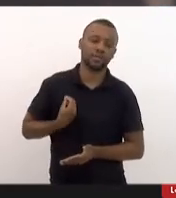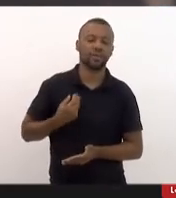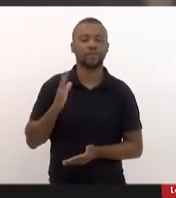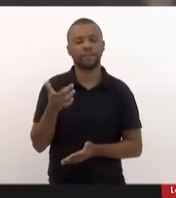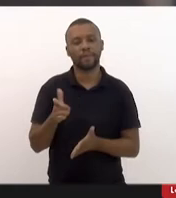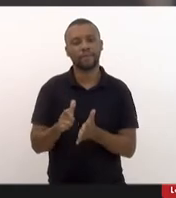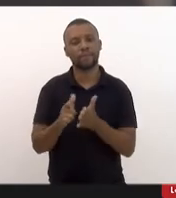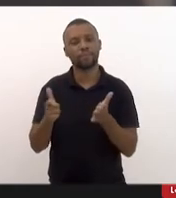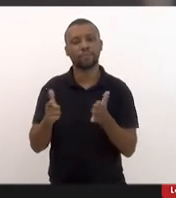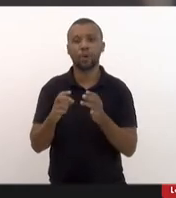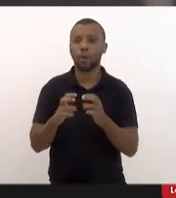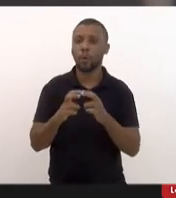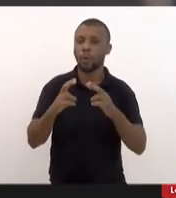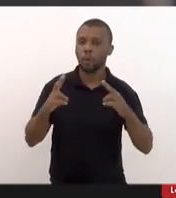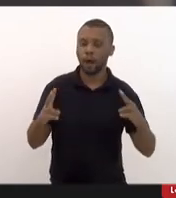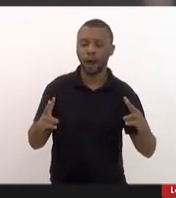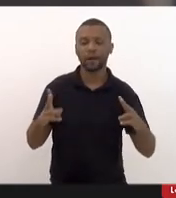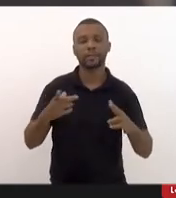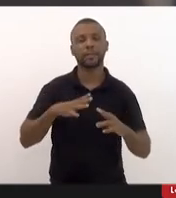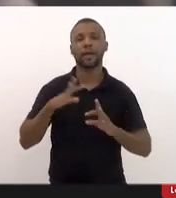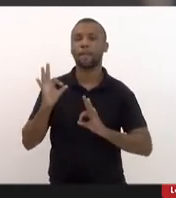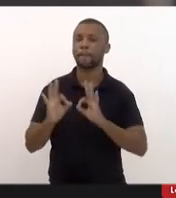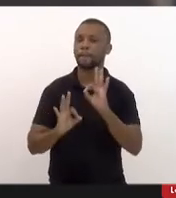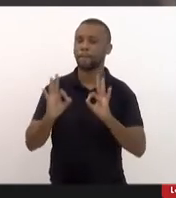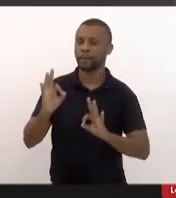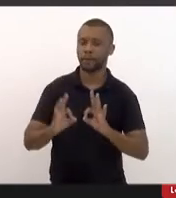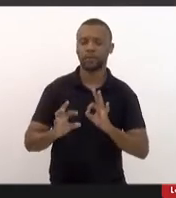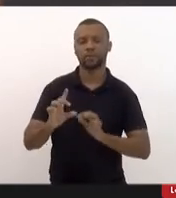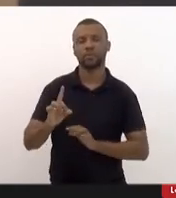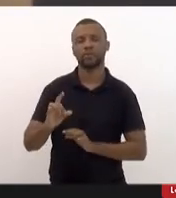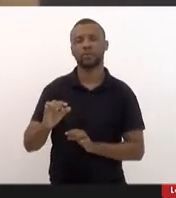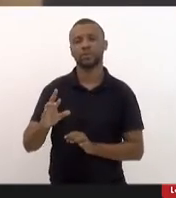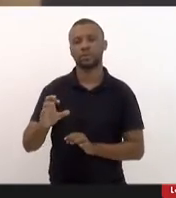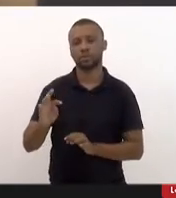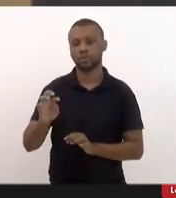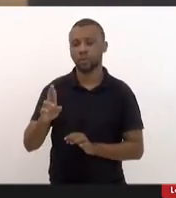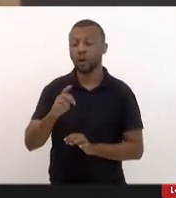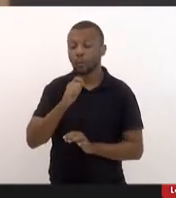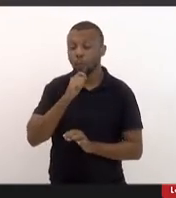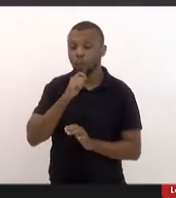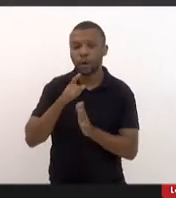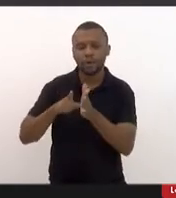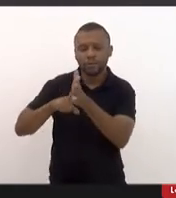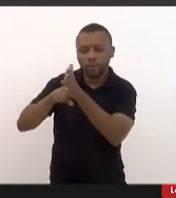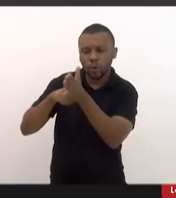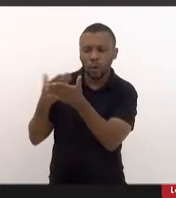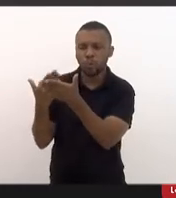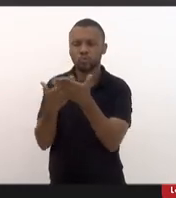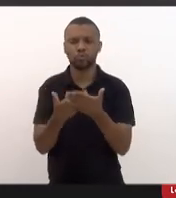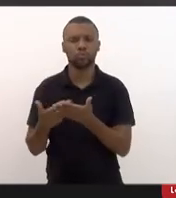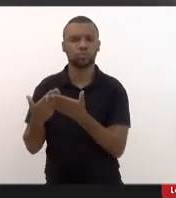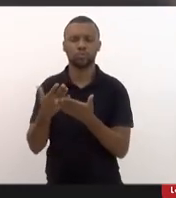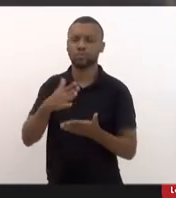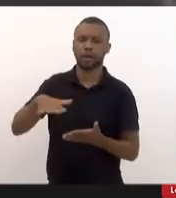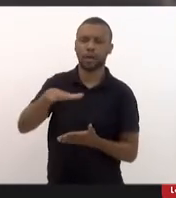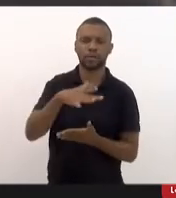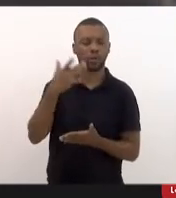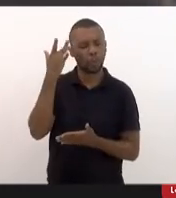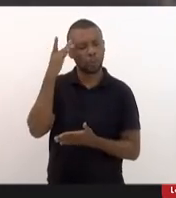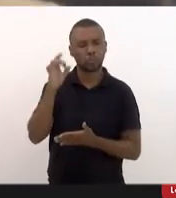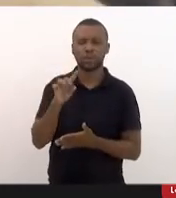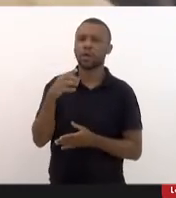O arco metropolitano tem um plano de diretor, não teve um estudo de impacto ambiental. Eu não sei quanto isso